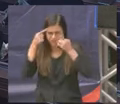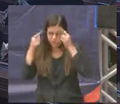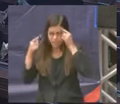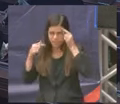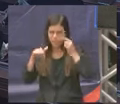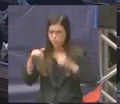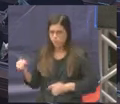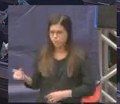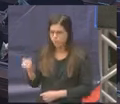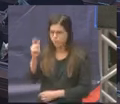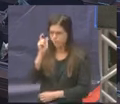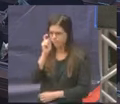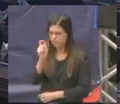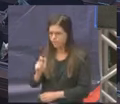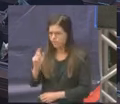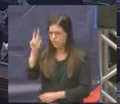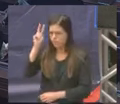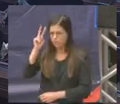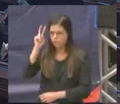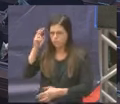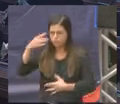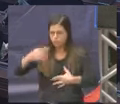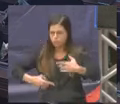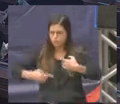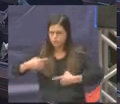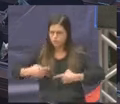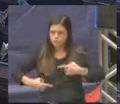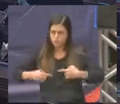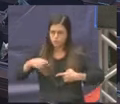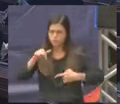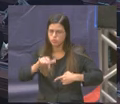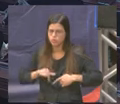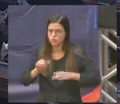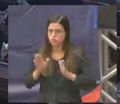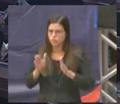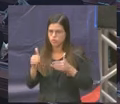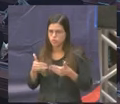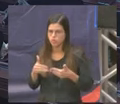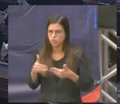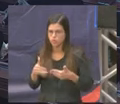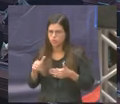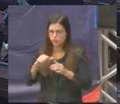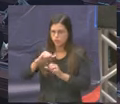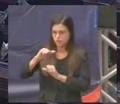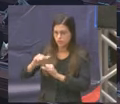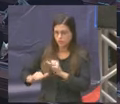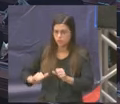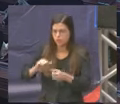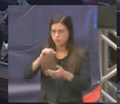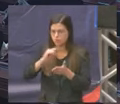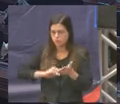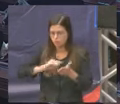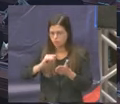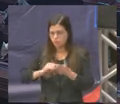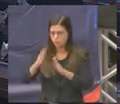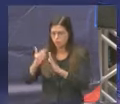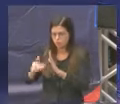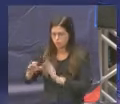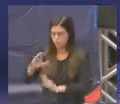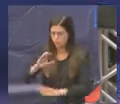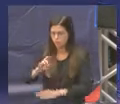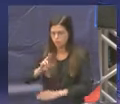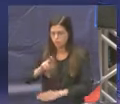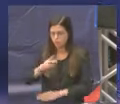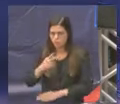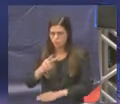importante, extremamente interessante. Lembrando que as discussões que estão sendo colocadas nesse fórum vão ser transformadas em um documento e vai ser enviada para a cúpula do G20. Muito obrigado a